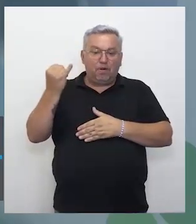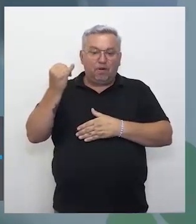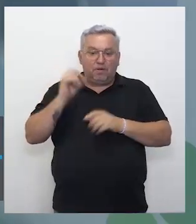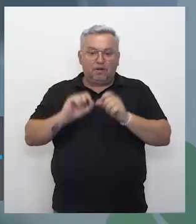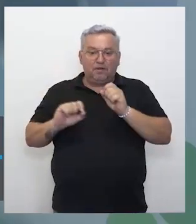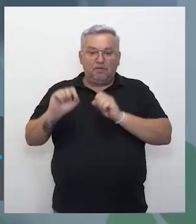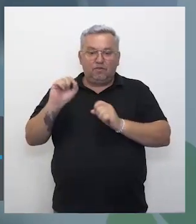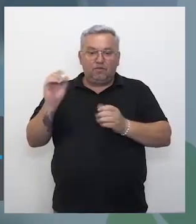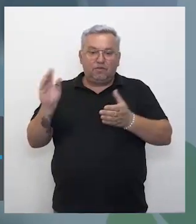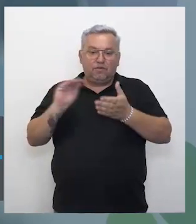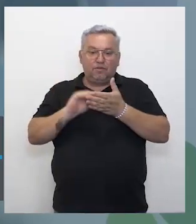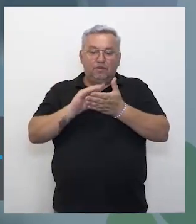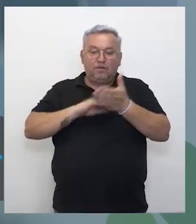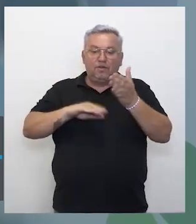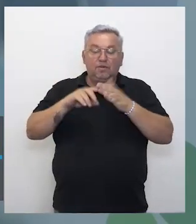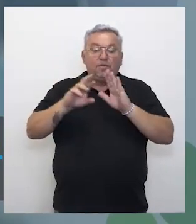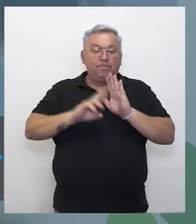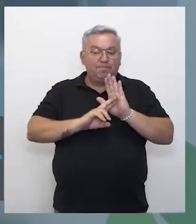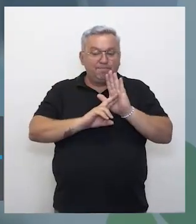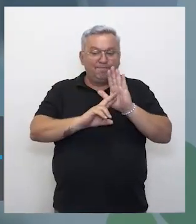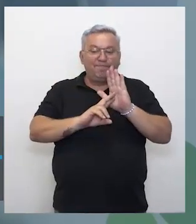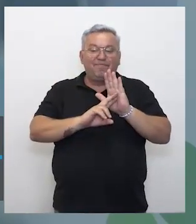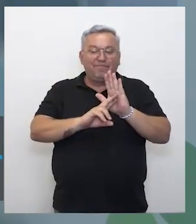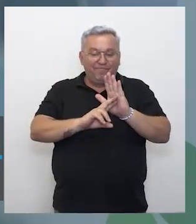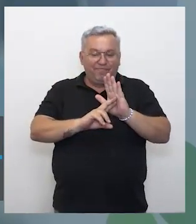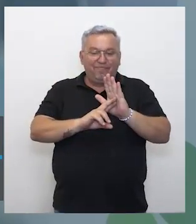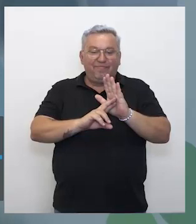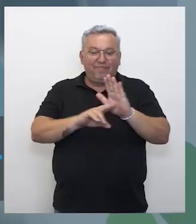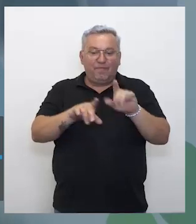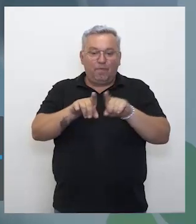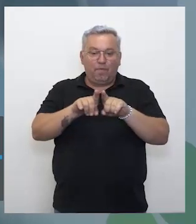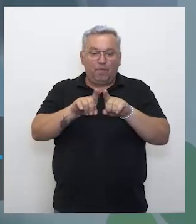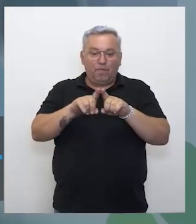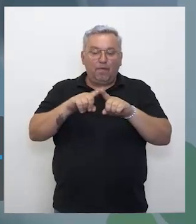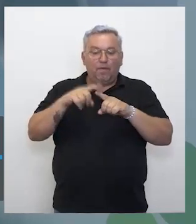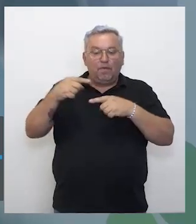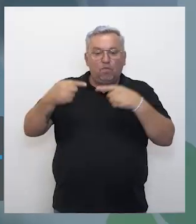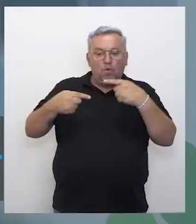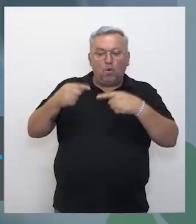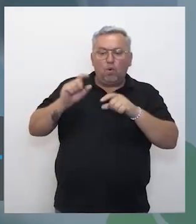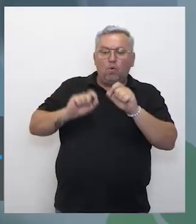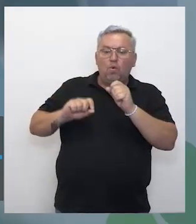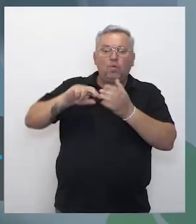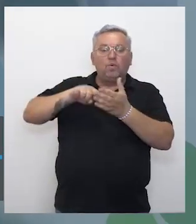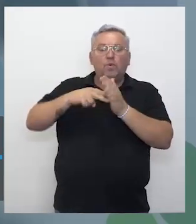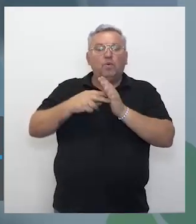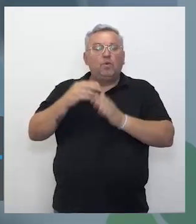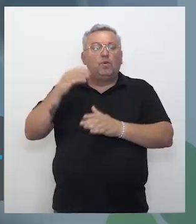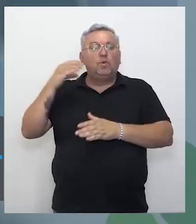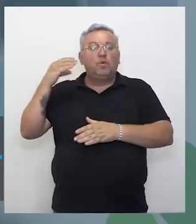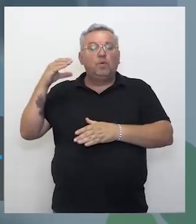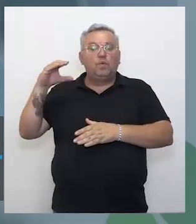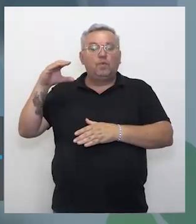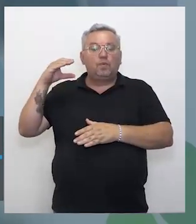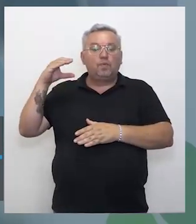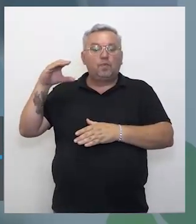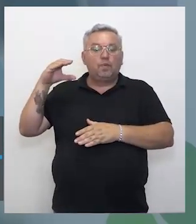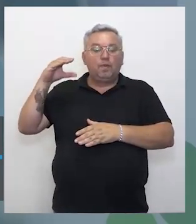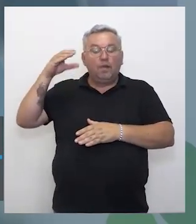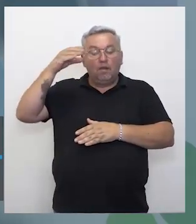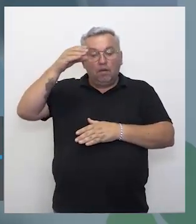gente colocar todos esses referenciais, né, de discutir o que é a ciência, né? É esse